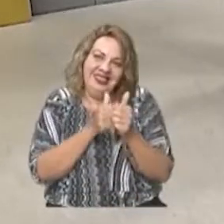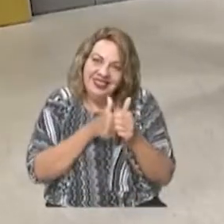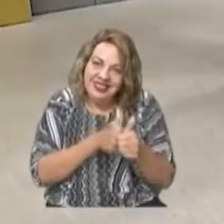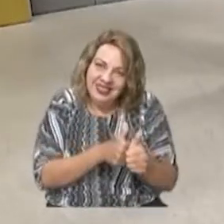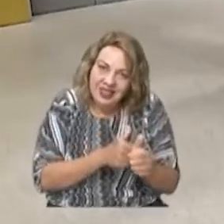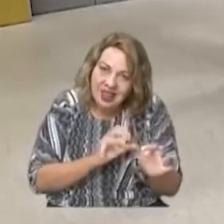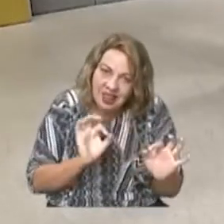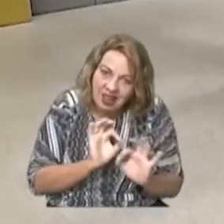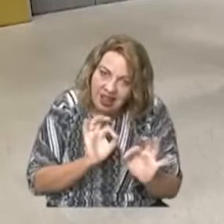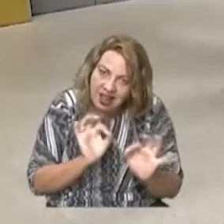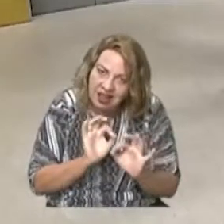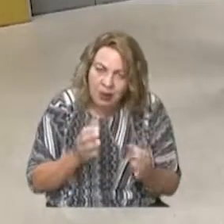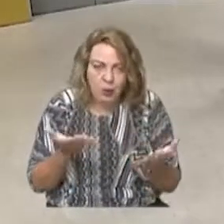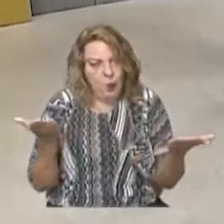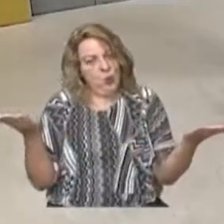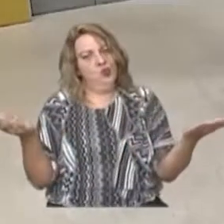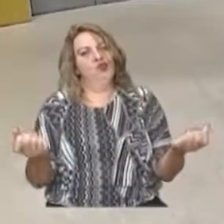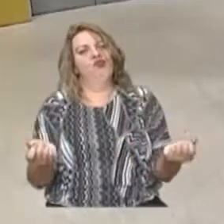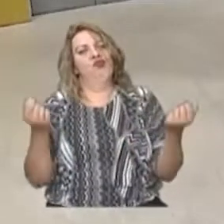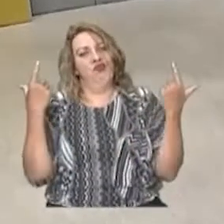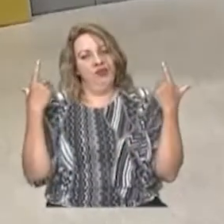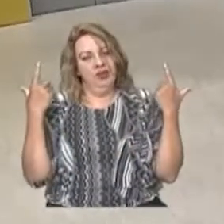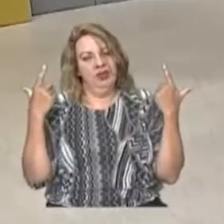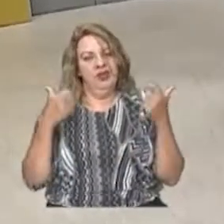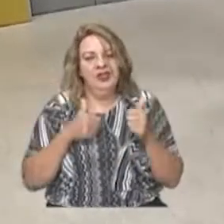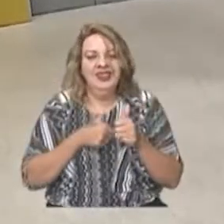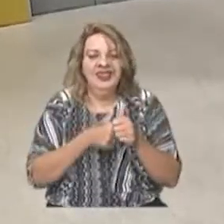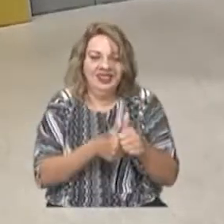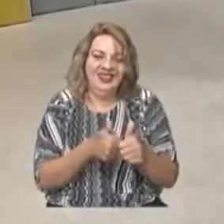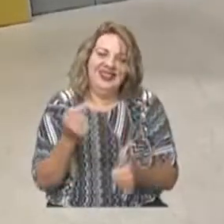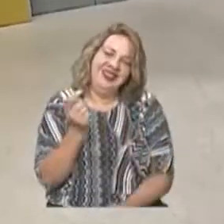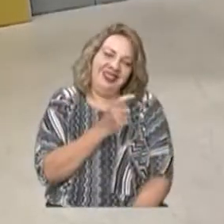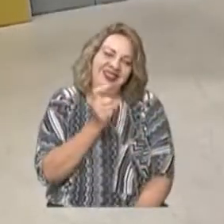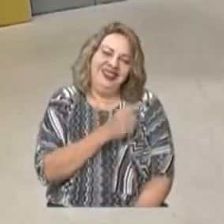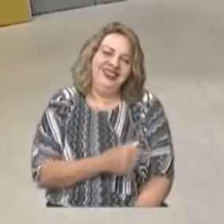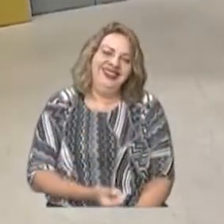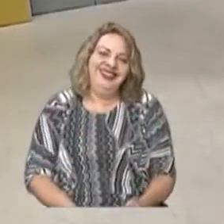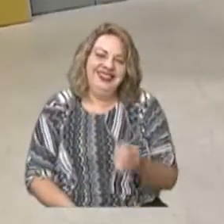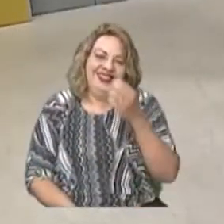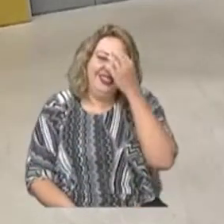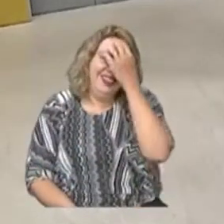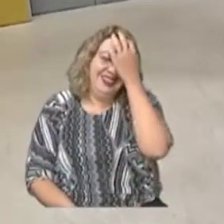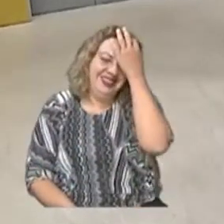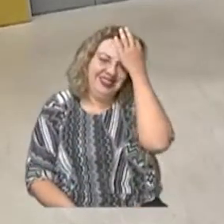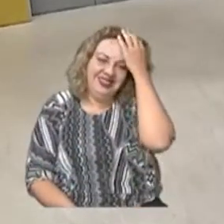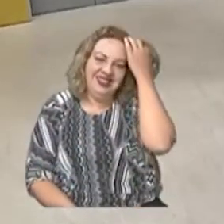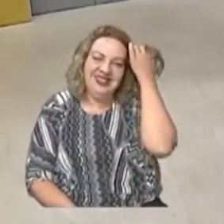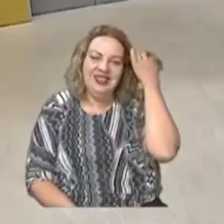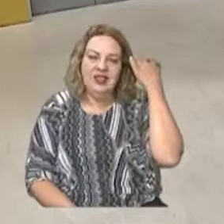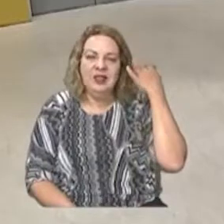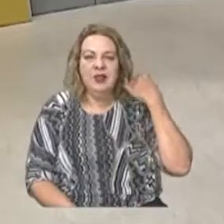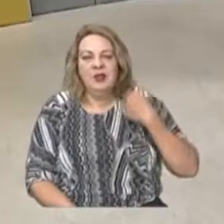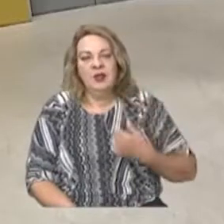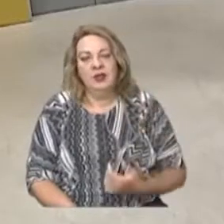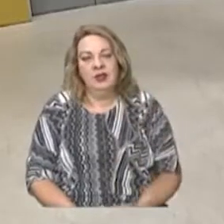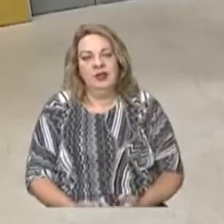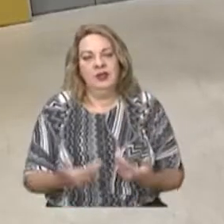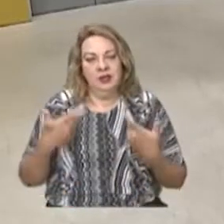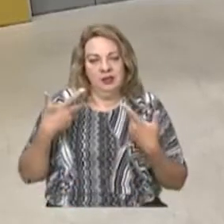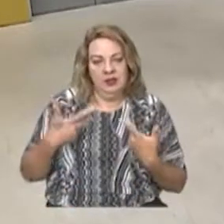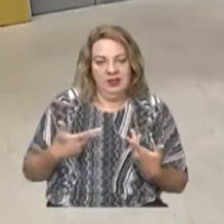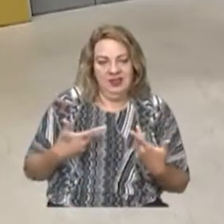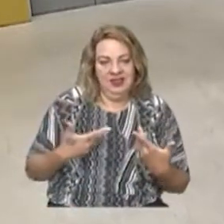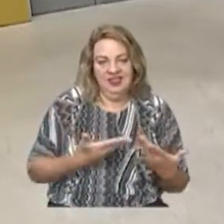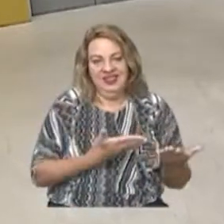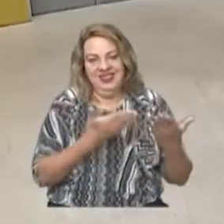nas redes. Que isso? Então segue lá, @ Vessiane, 2 N's e I no final. Mais uma vez, já que falou da elegância, a